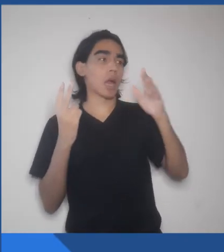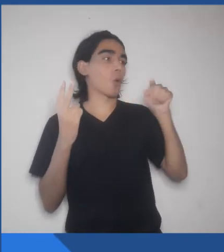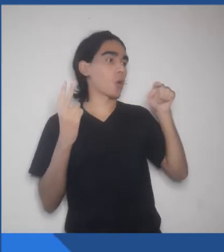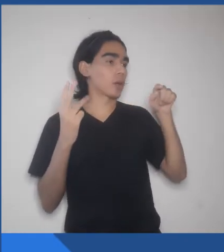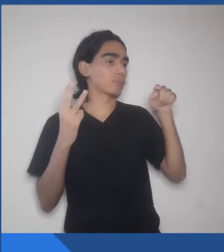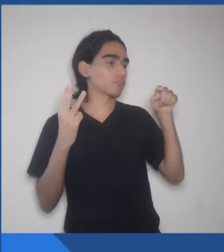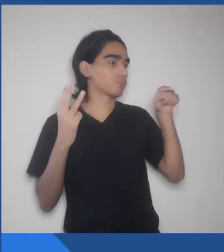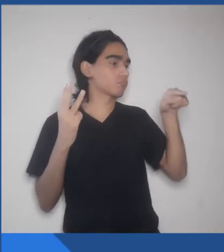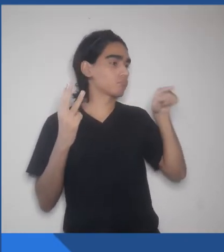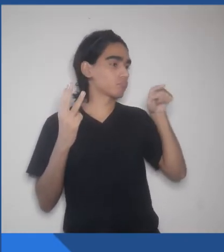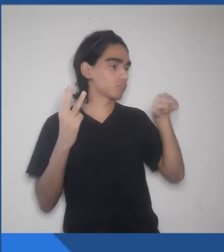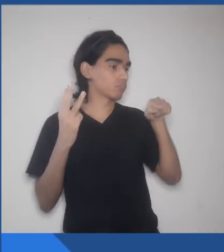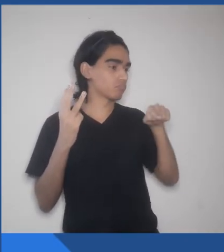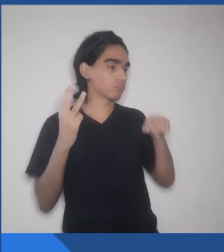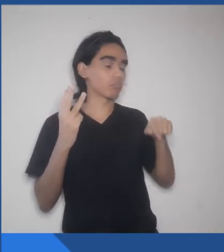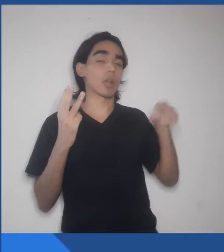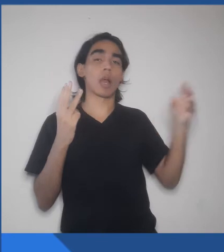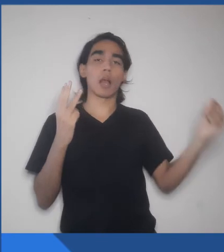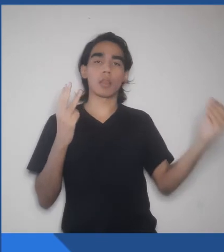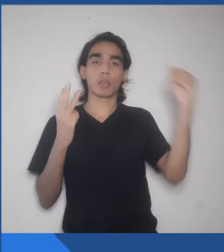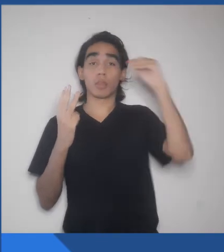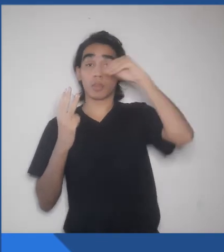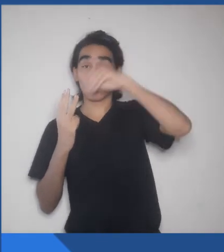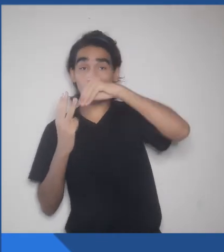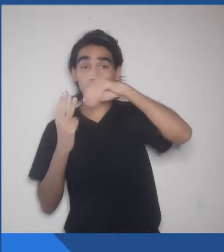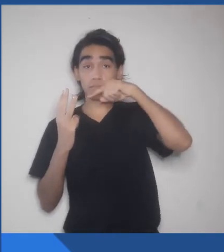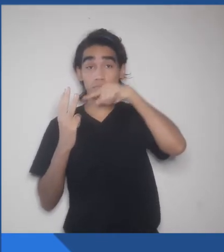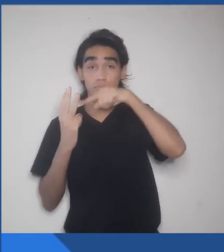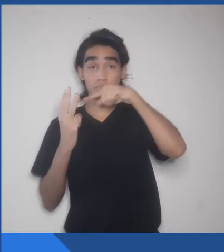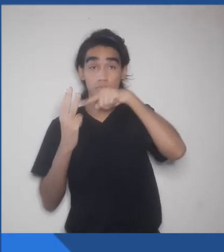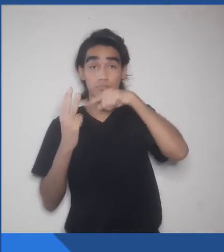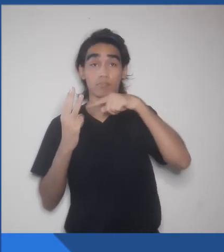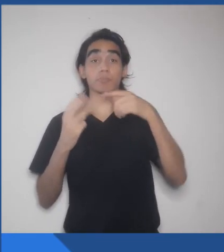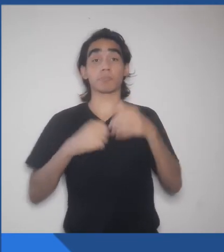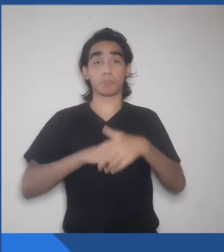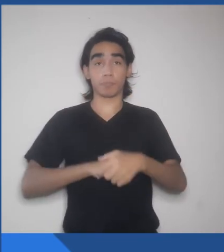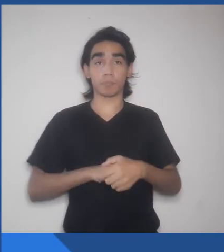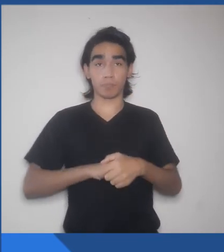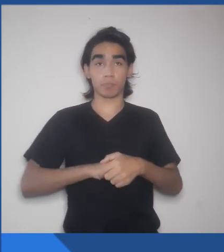colocar os outros estudantes na turma 3.